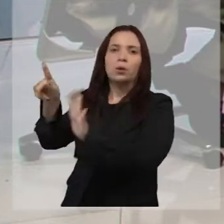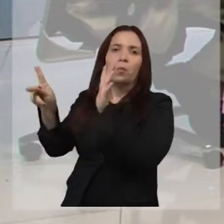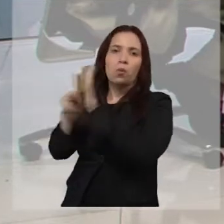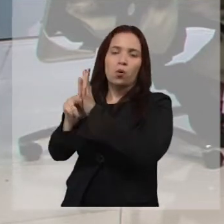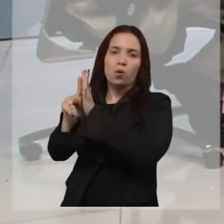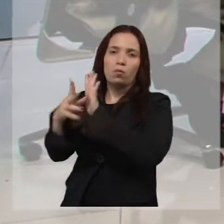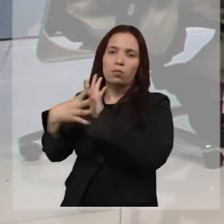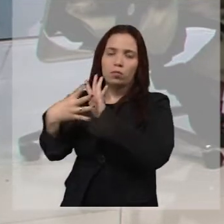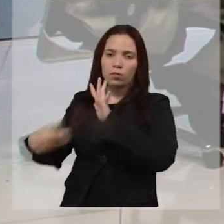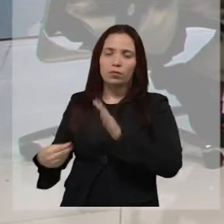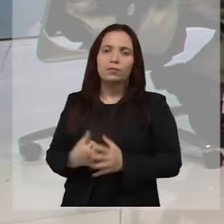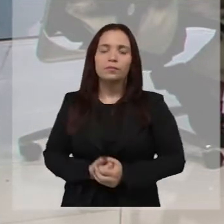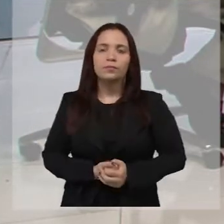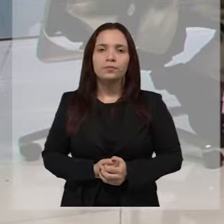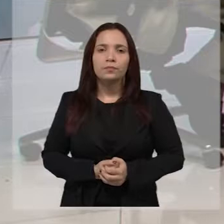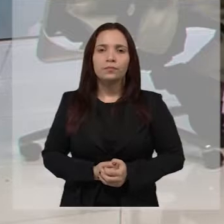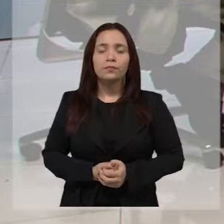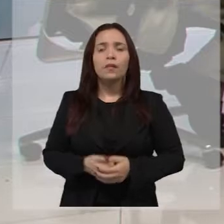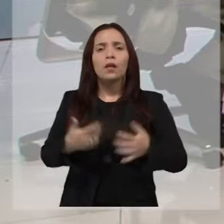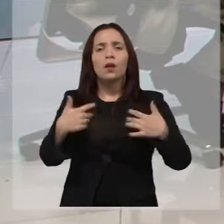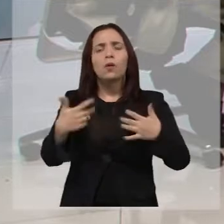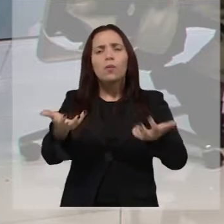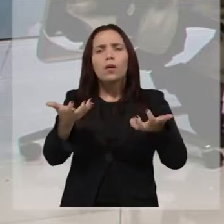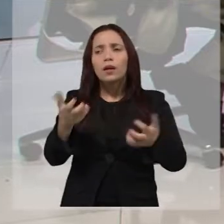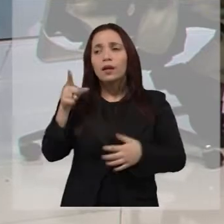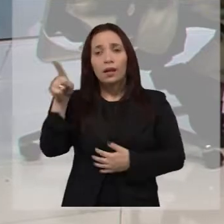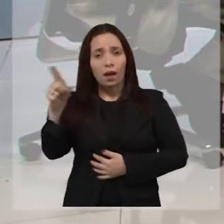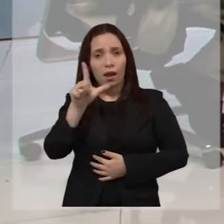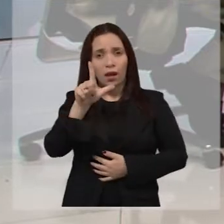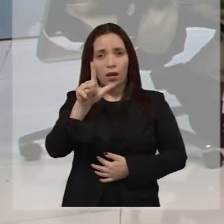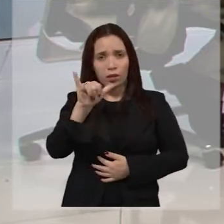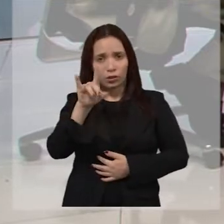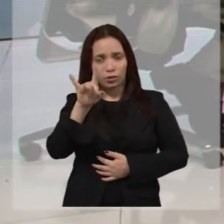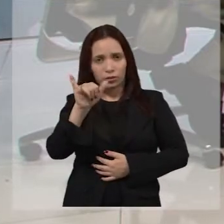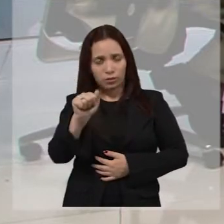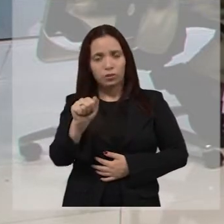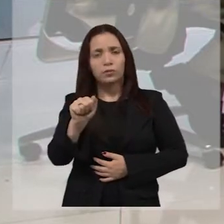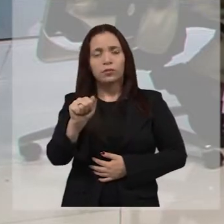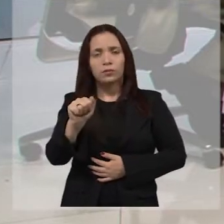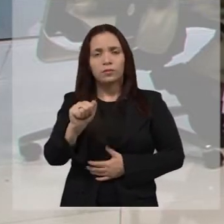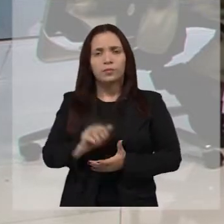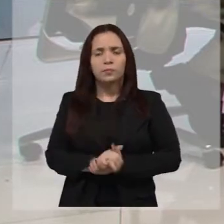seguido. Agora, eu gostaria que a Lídia fizesse...